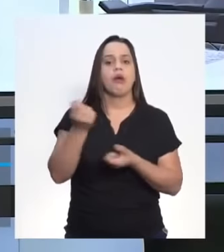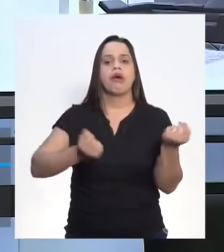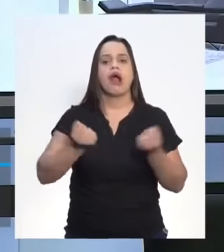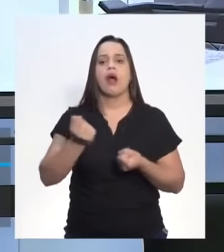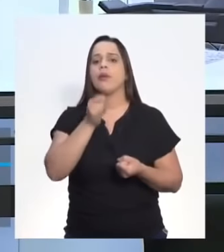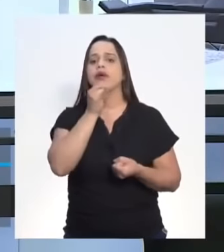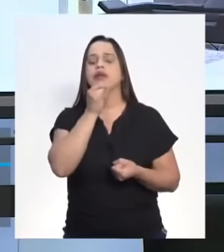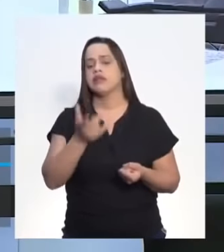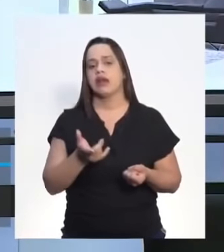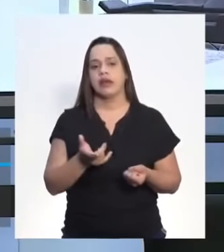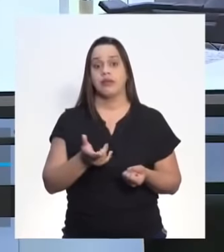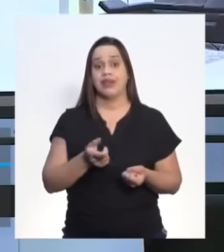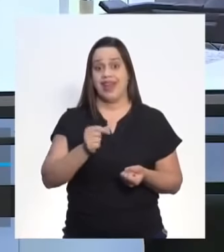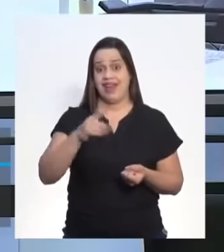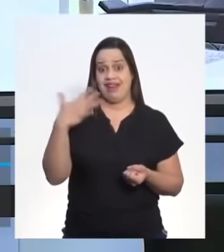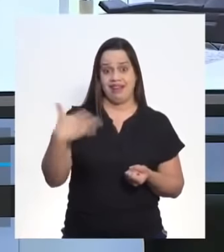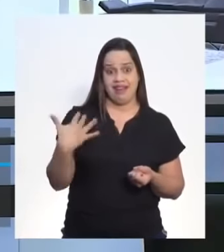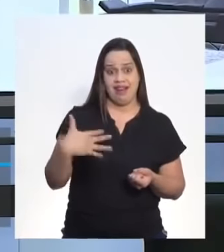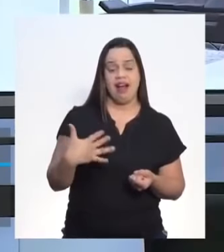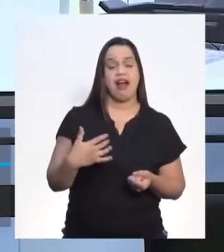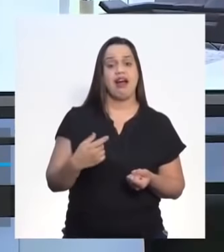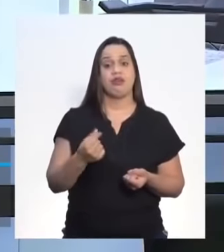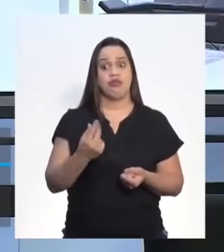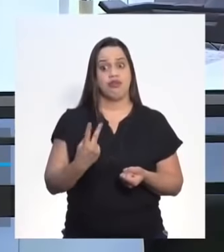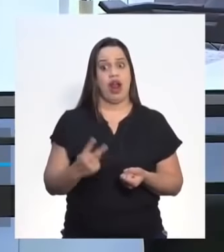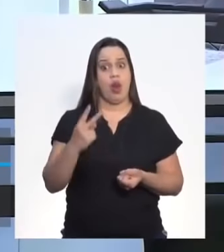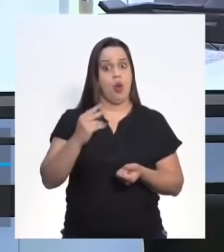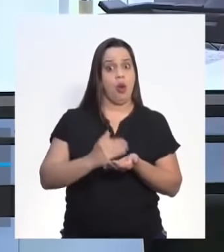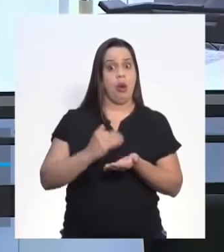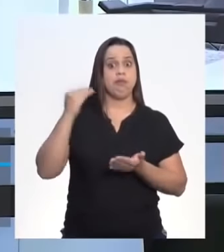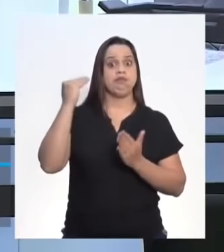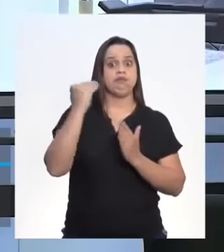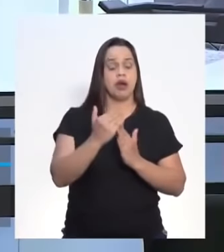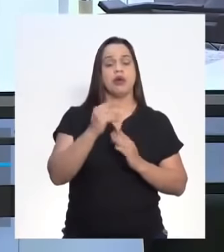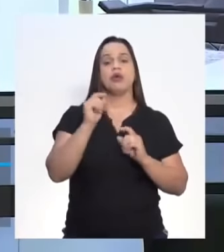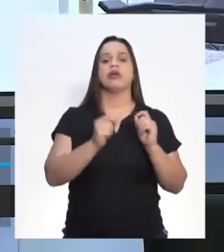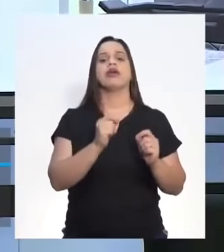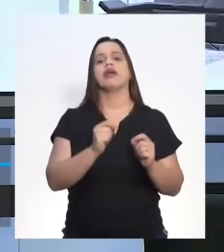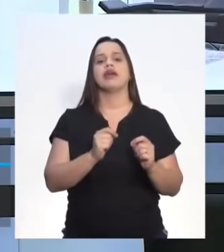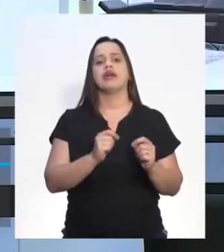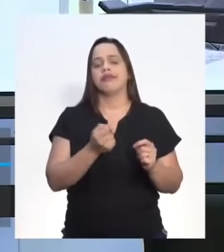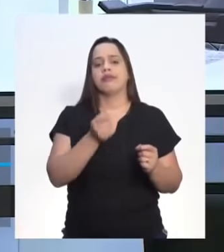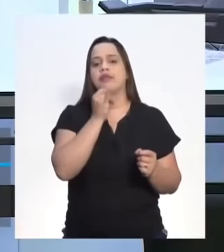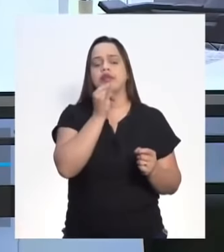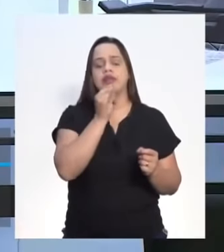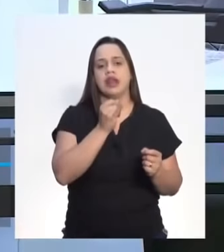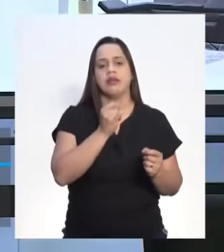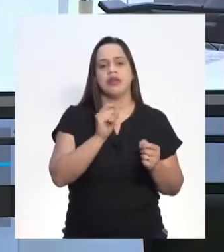a prazo ou financiado, ou seja, você pega esse valor à vista e fraciona, quebra